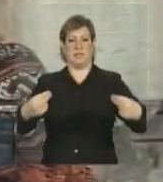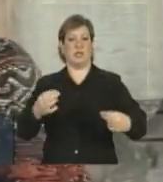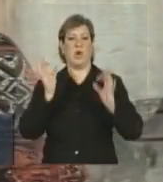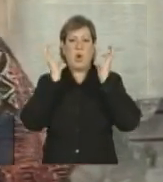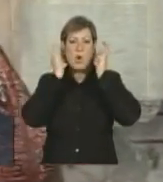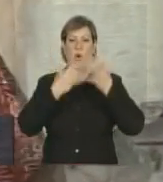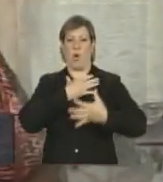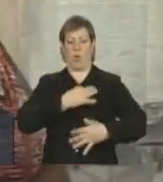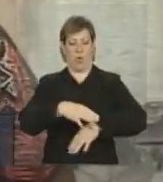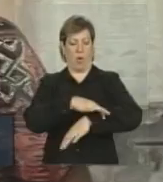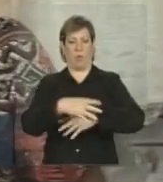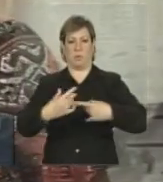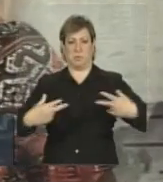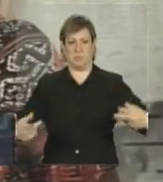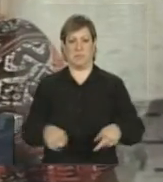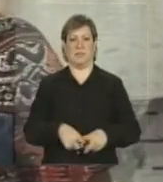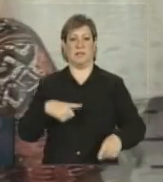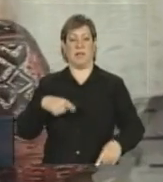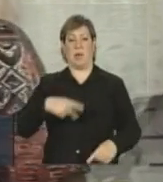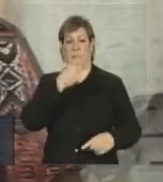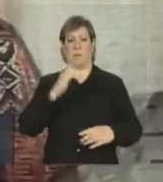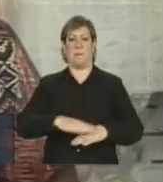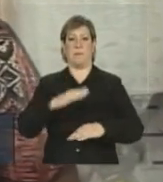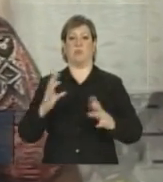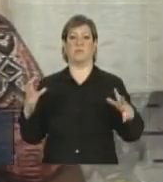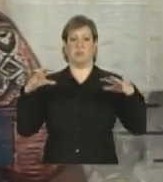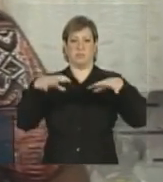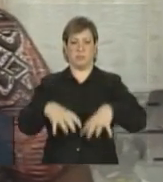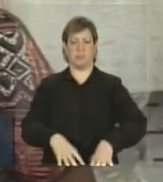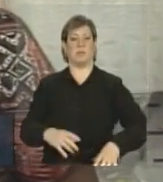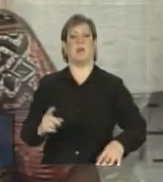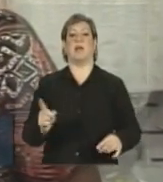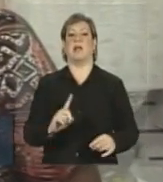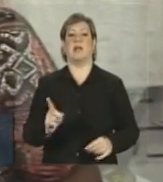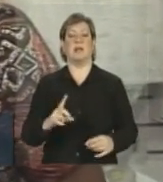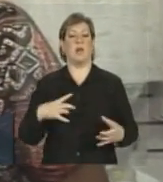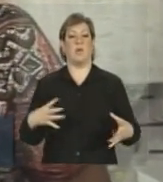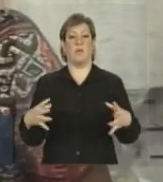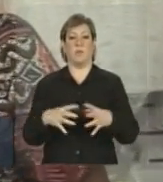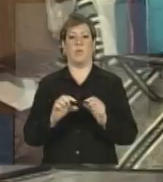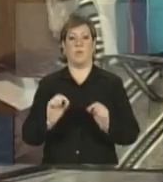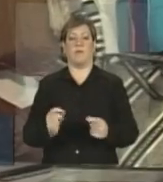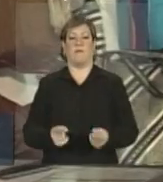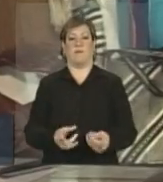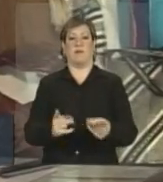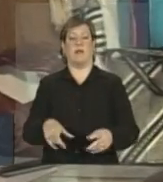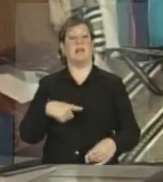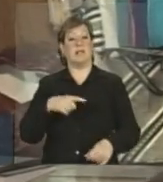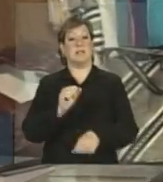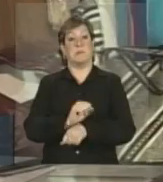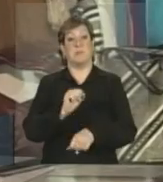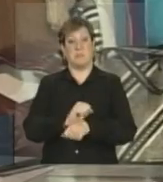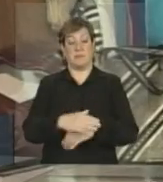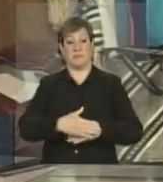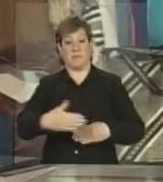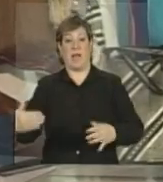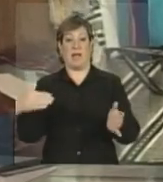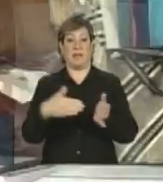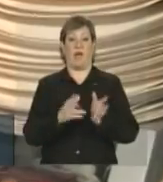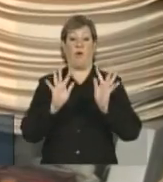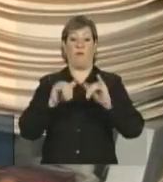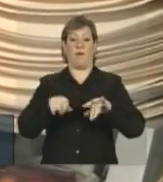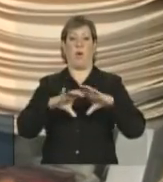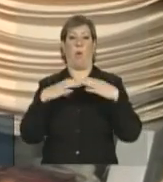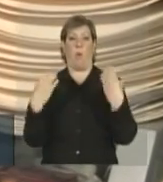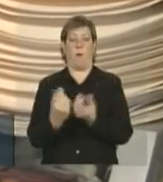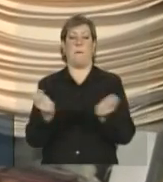diz que o aumento de turistas em Cartagena não impactou nas vendas diárias do estabelecimento. Ela espera que até o fim da cúpula